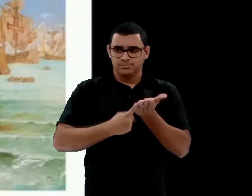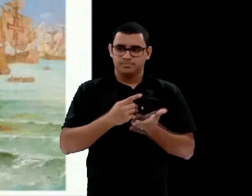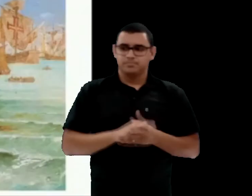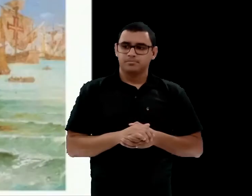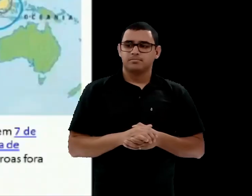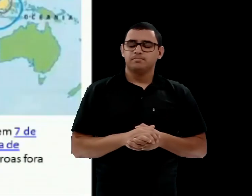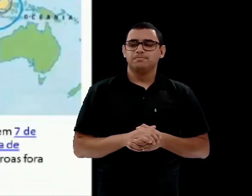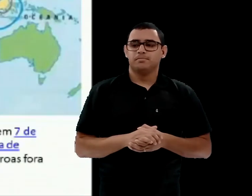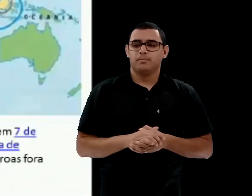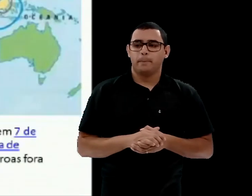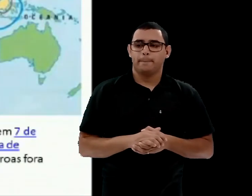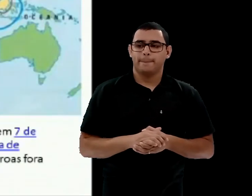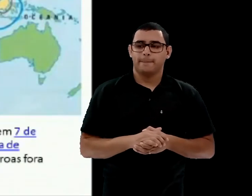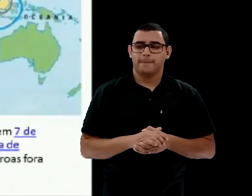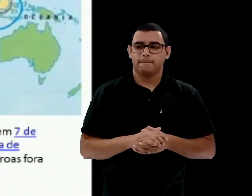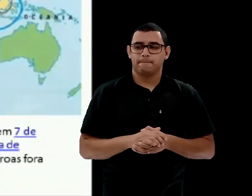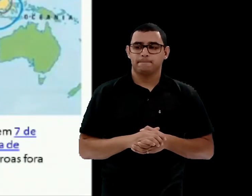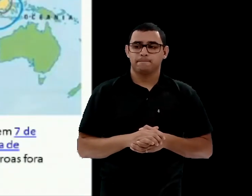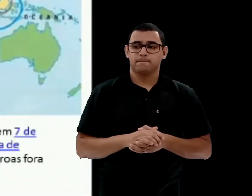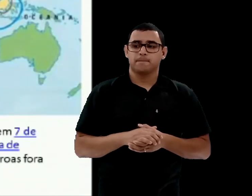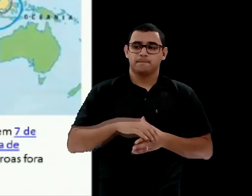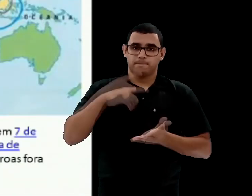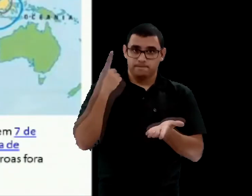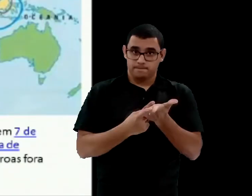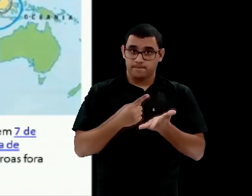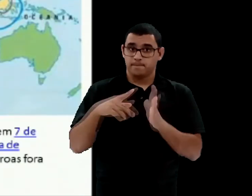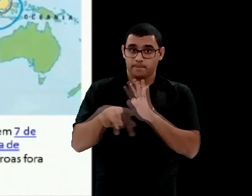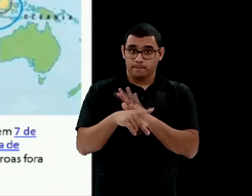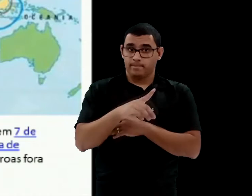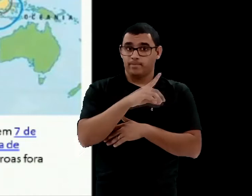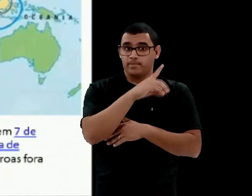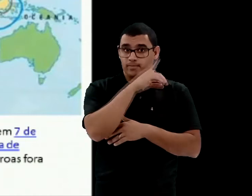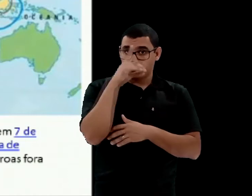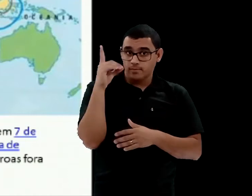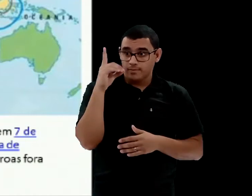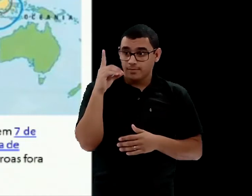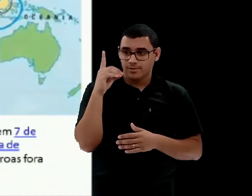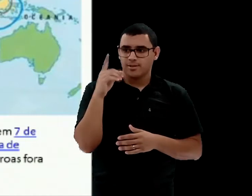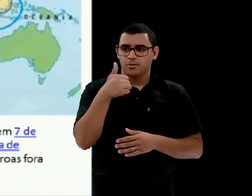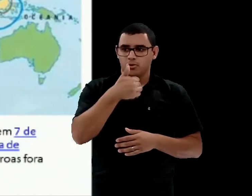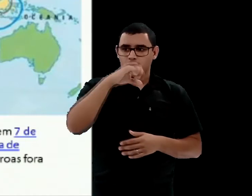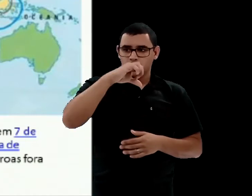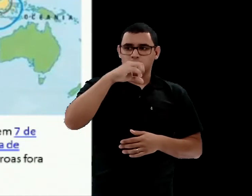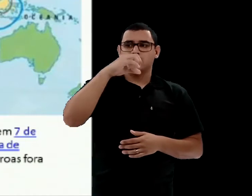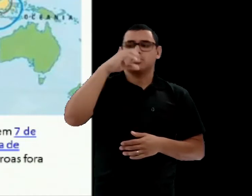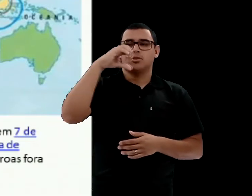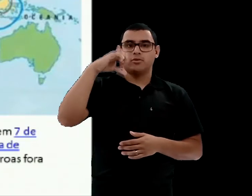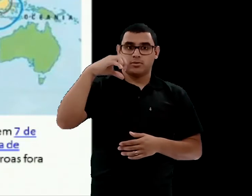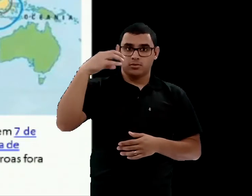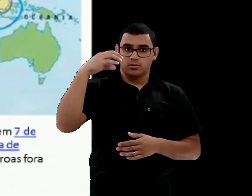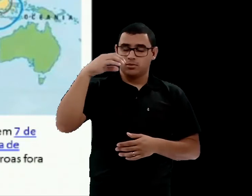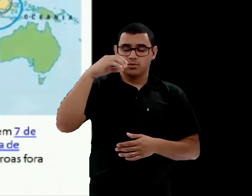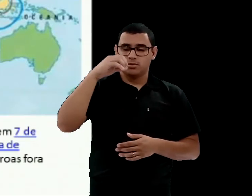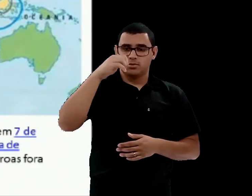de Tordesilhas aí. Como você já disse a data, 1494, então é interessante